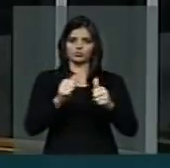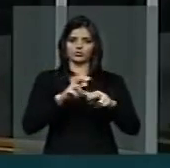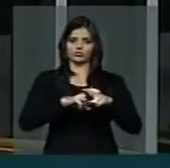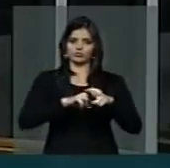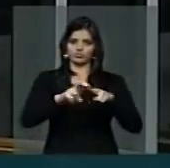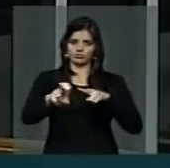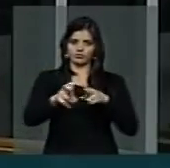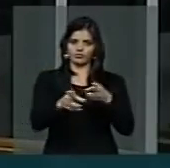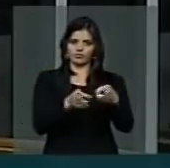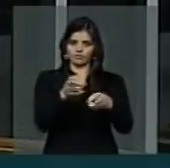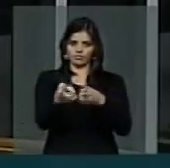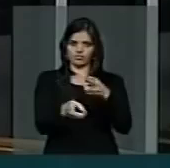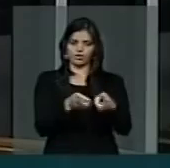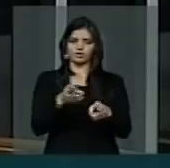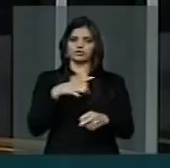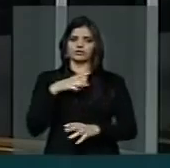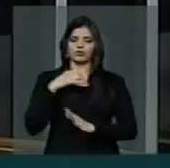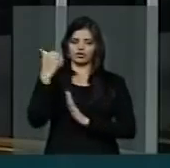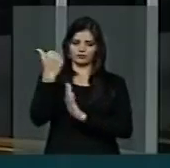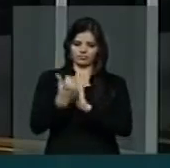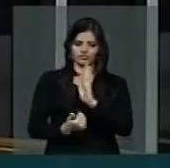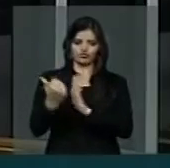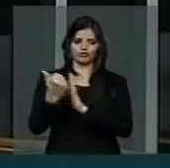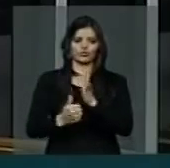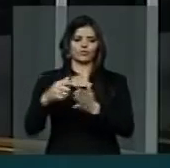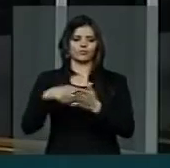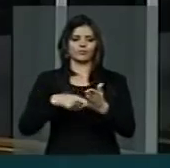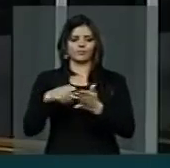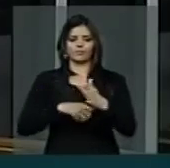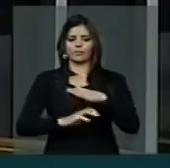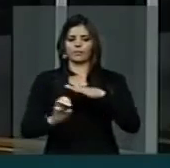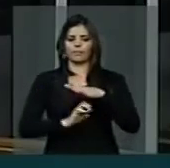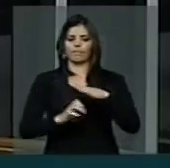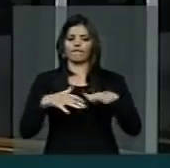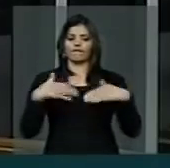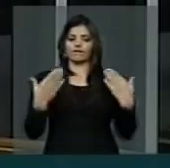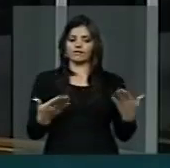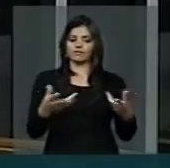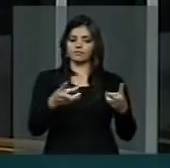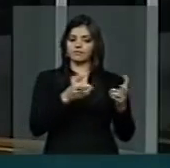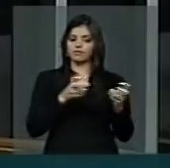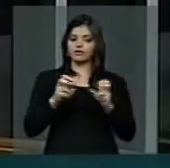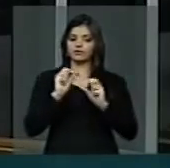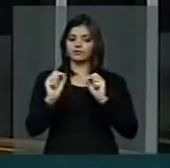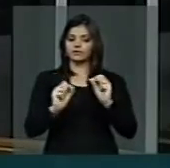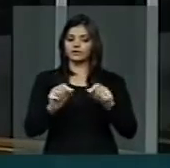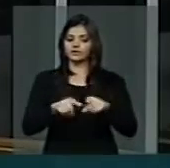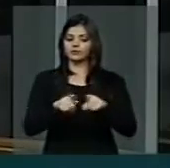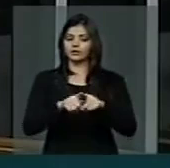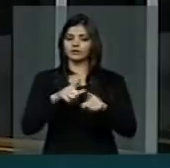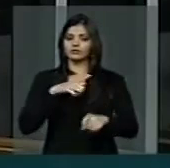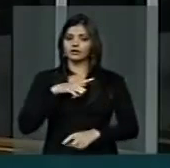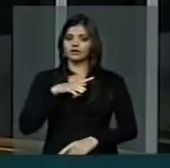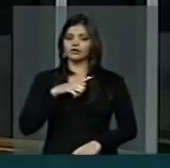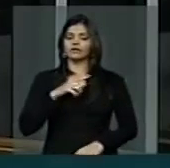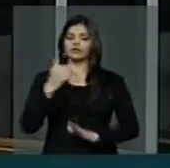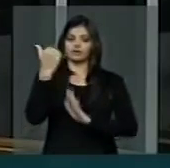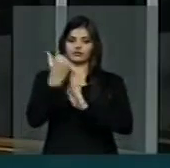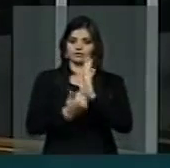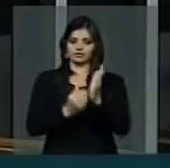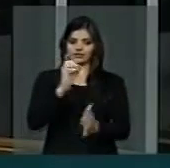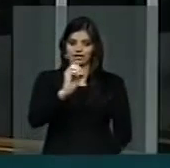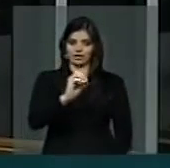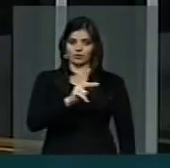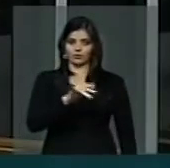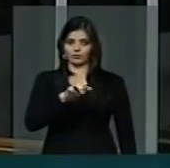por meio de mais desonerações de tributos? Vejam, senhores e senhoras, além de reduzir a zero